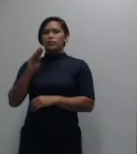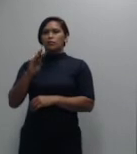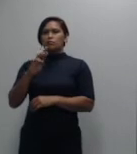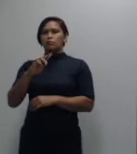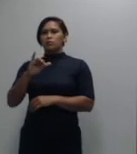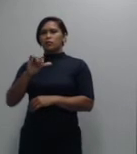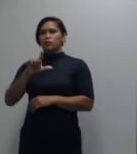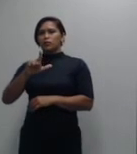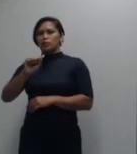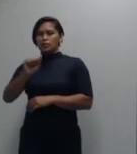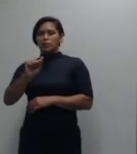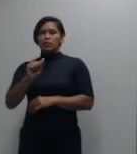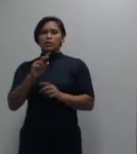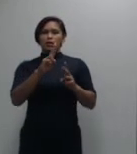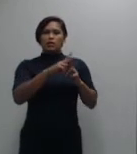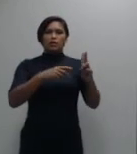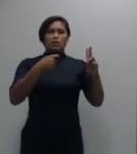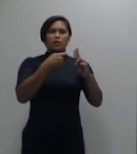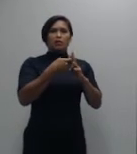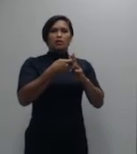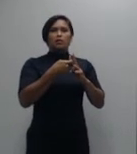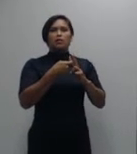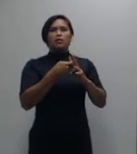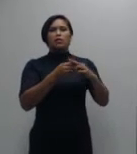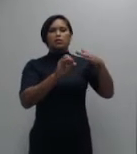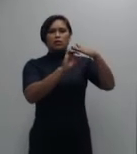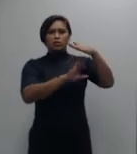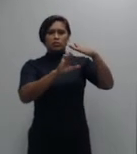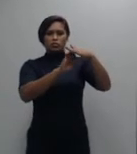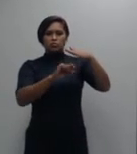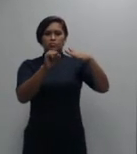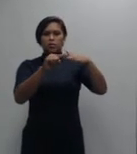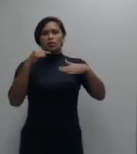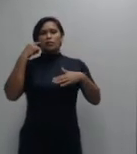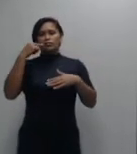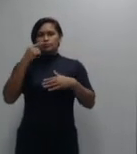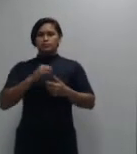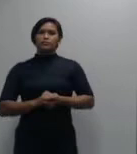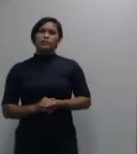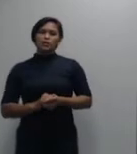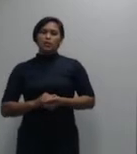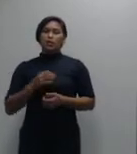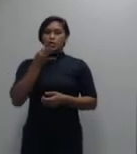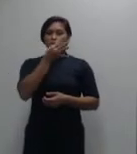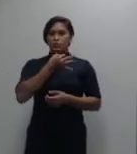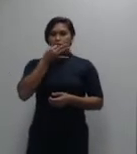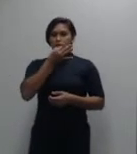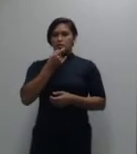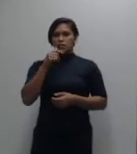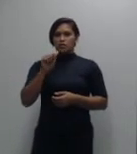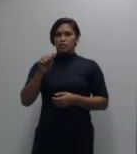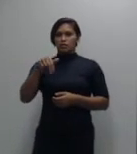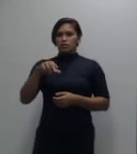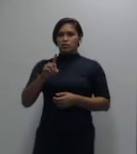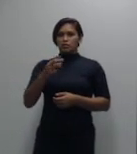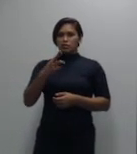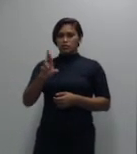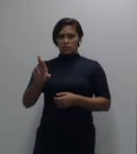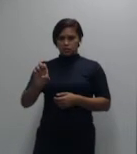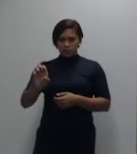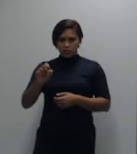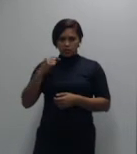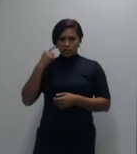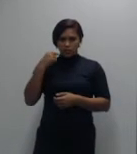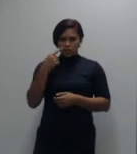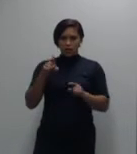pela parte embargante Tostes e Associados advogados sustentação oral do André Vasconcelos